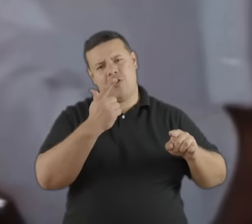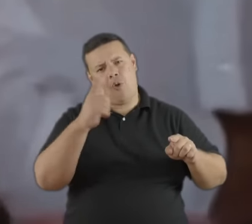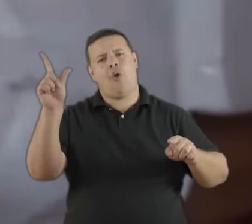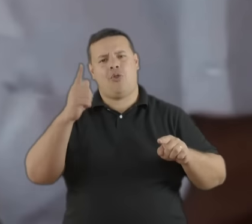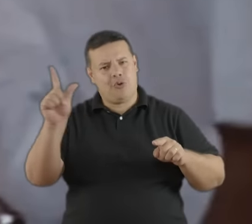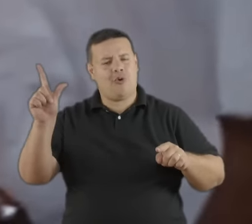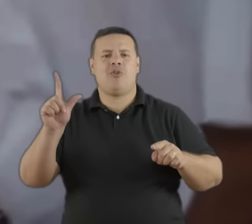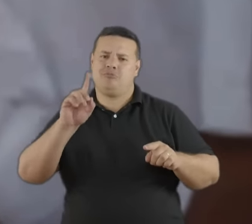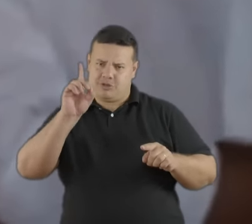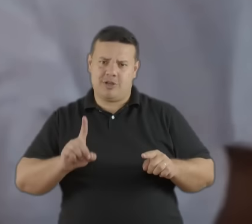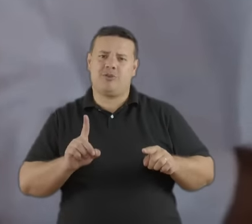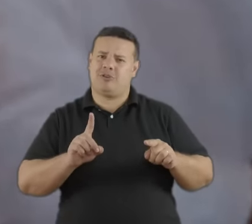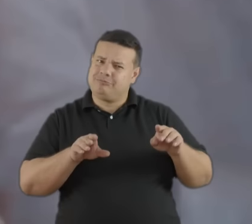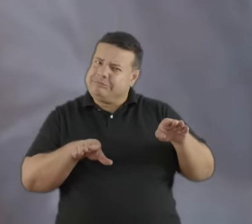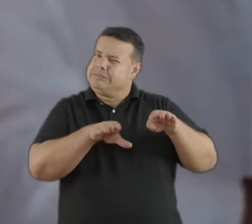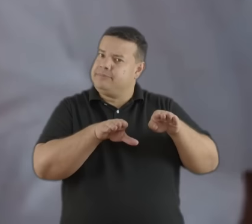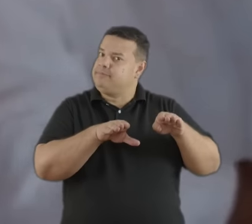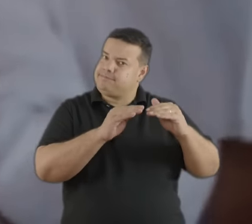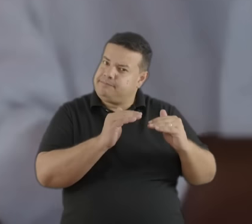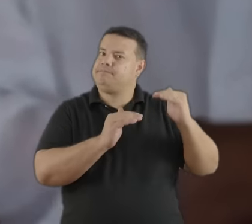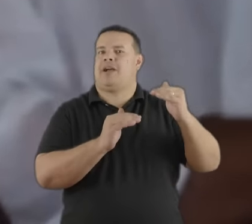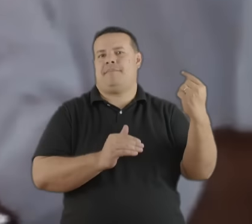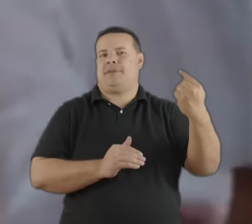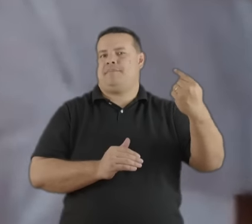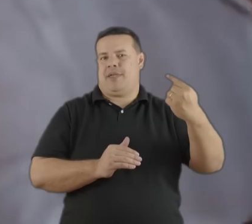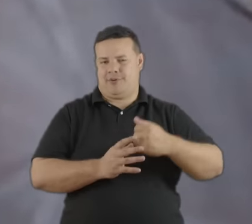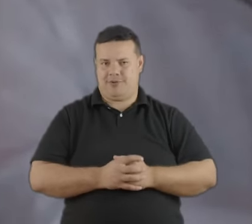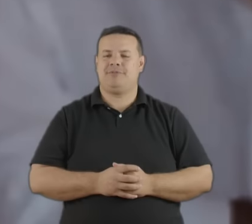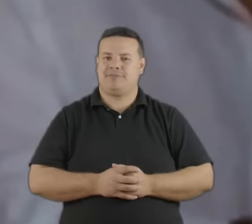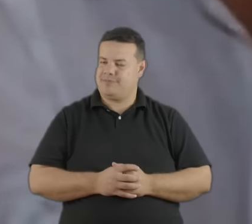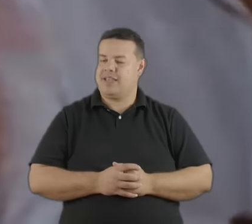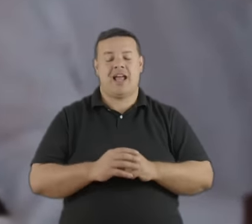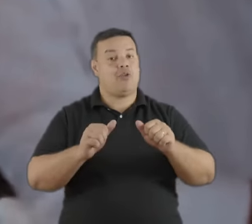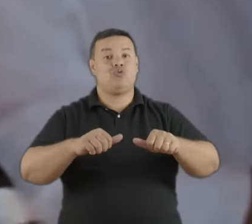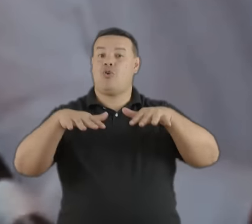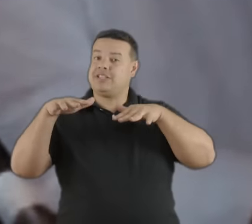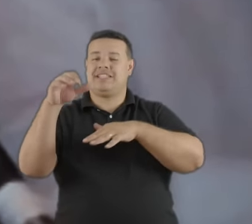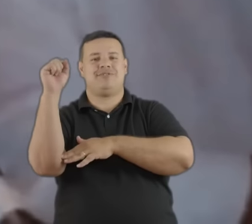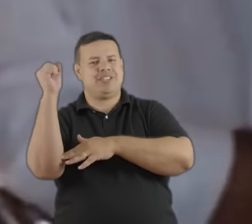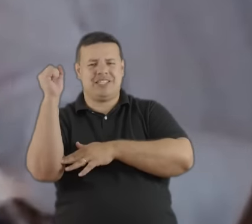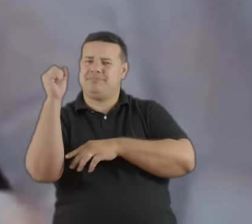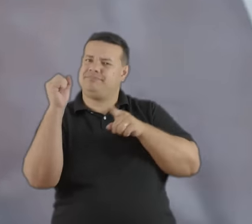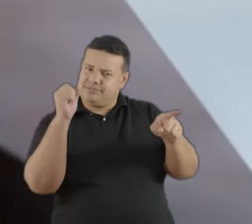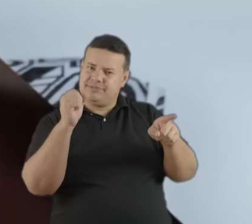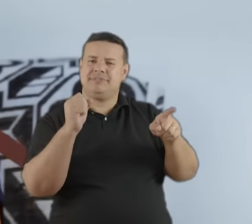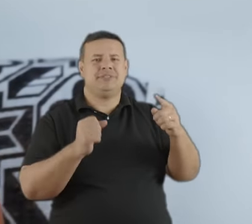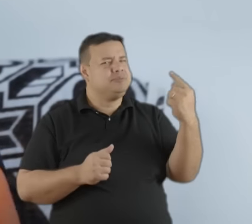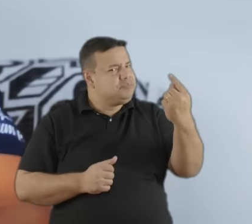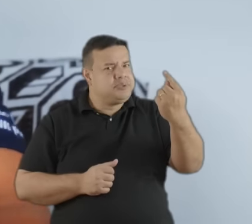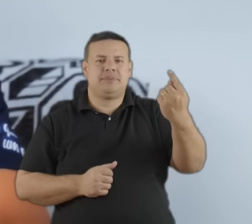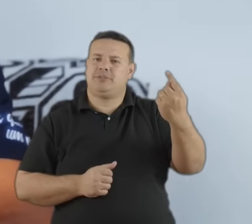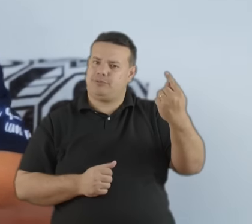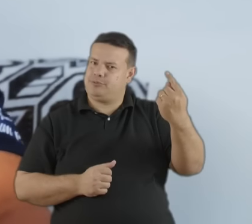que esses aí também era tipo Queiroz. Tivemos Maestro Silva lá no Sergipe. Mas igual a Queiroz, no futebol, para mim, indo